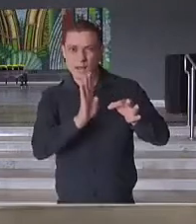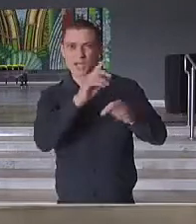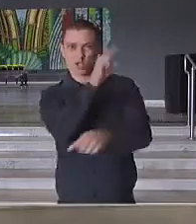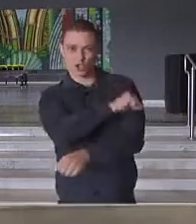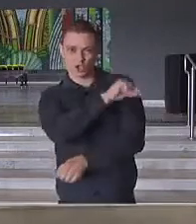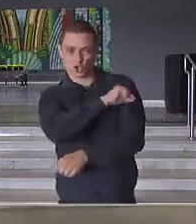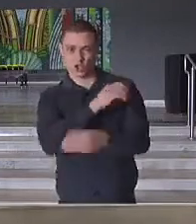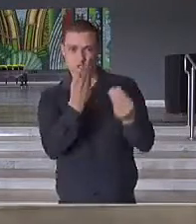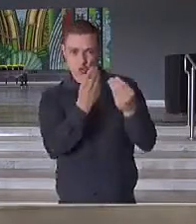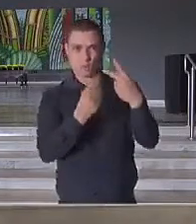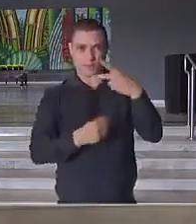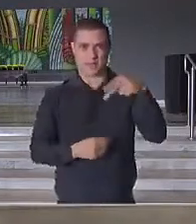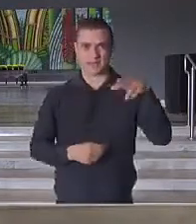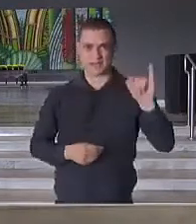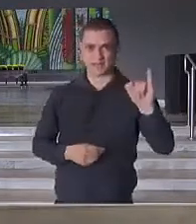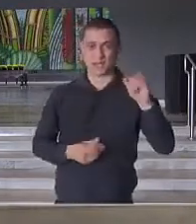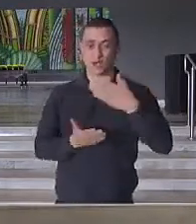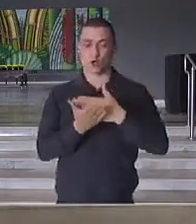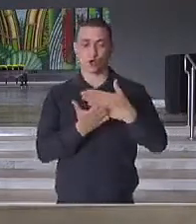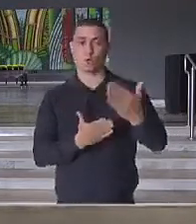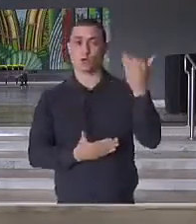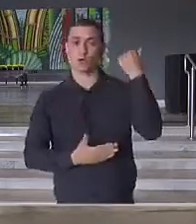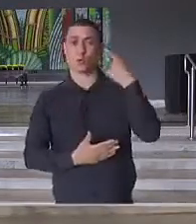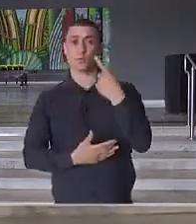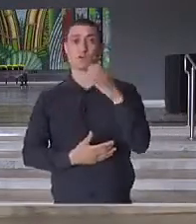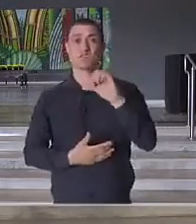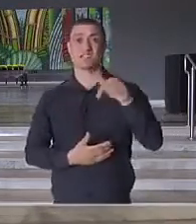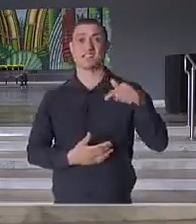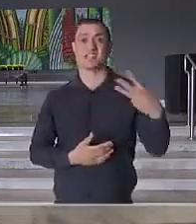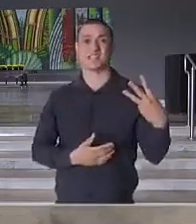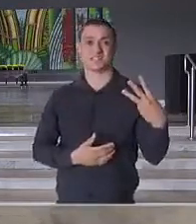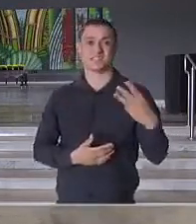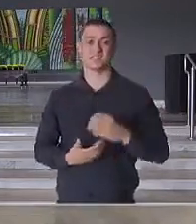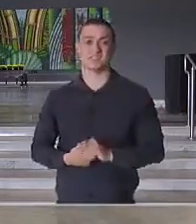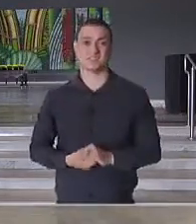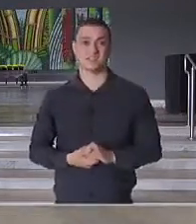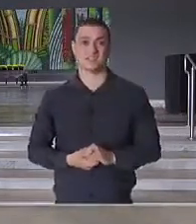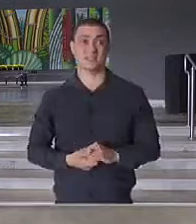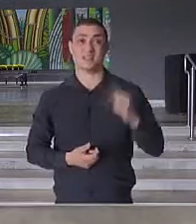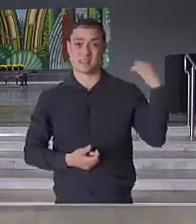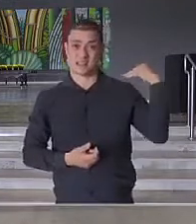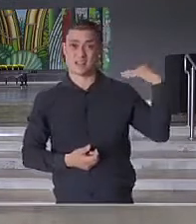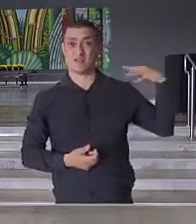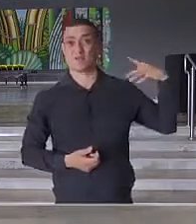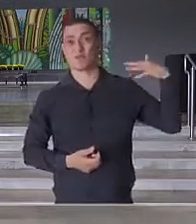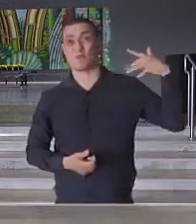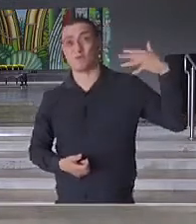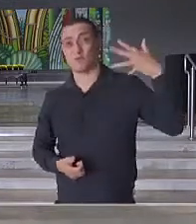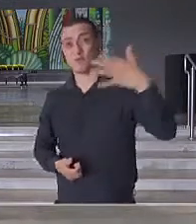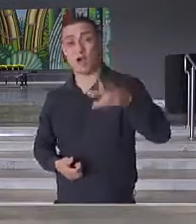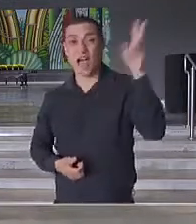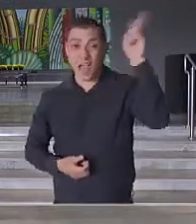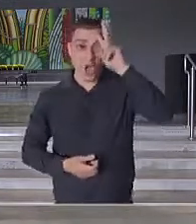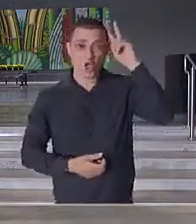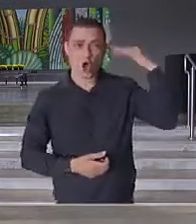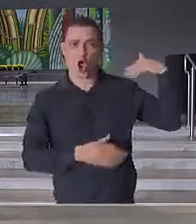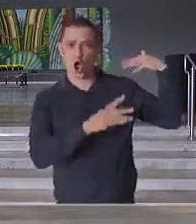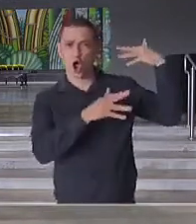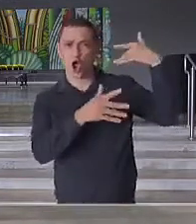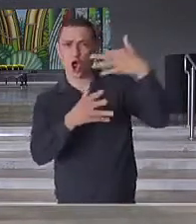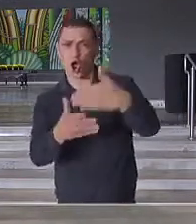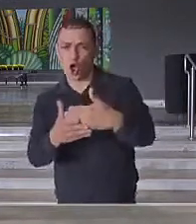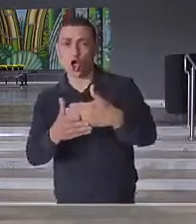que começou em 1973. Desde então, na sua história, toda